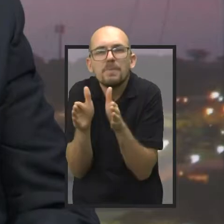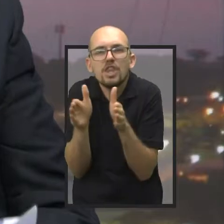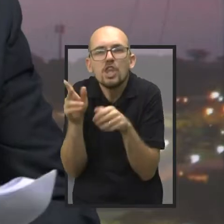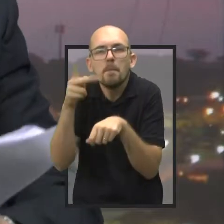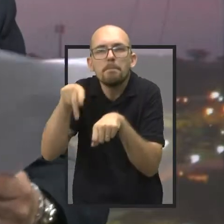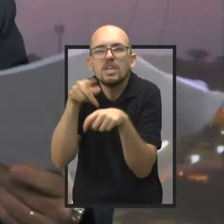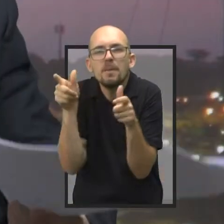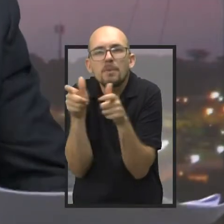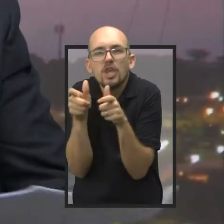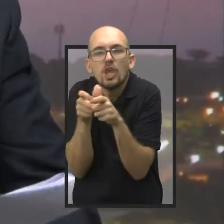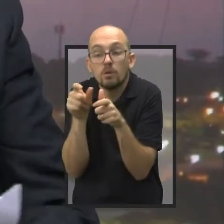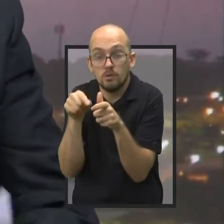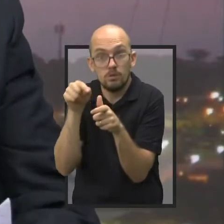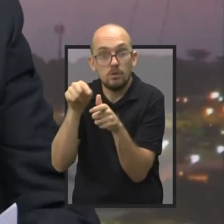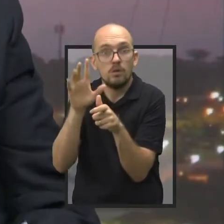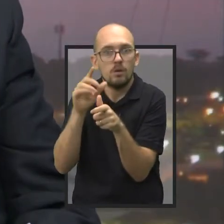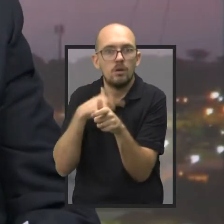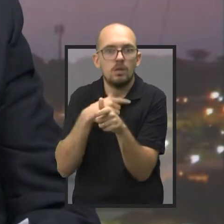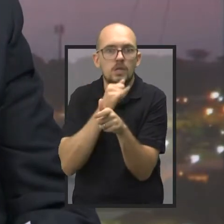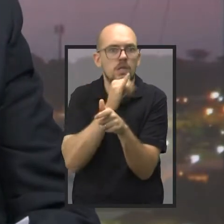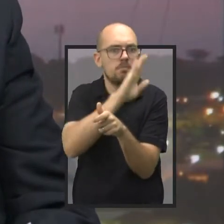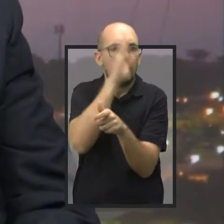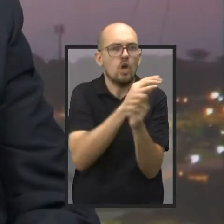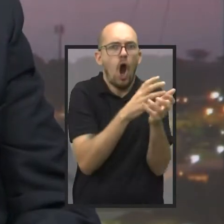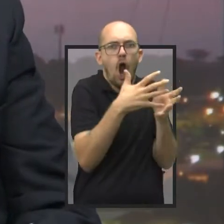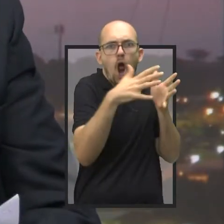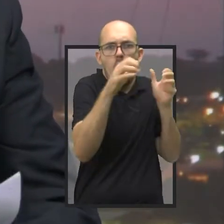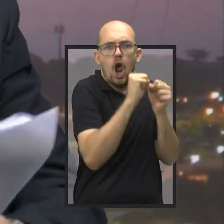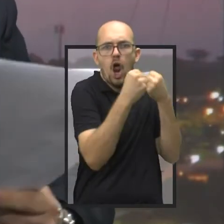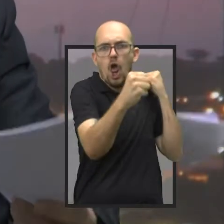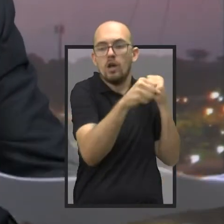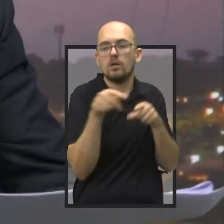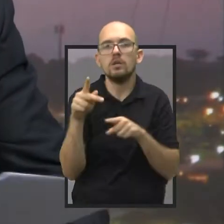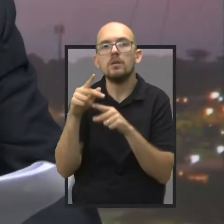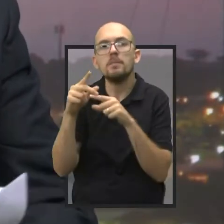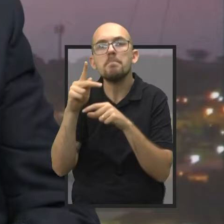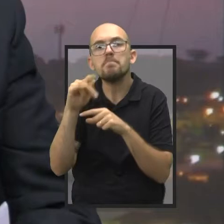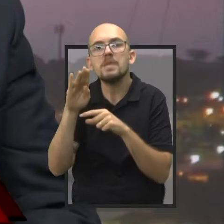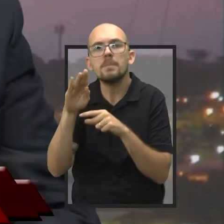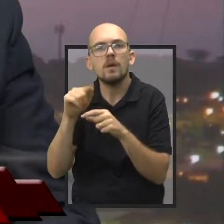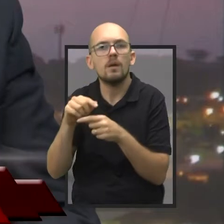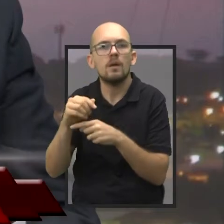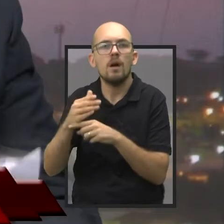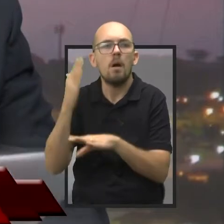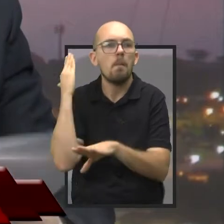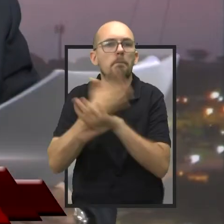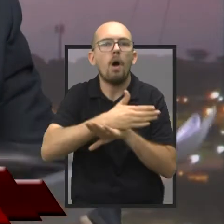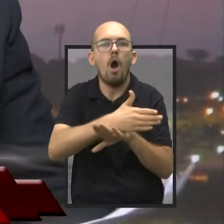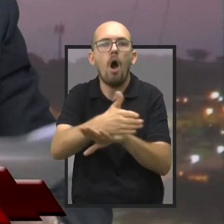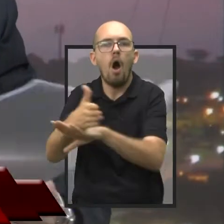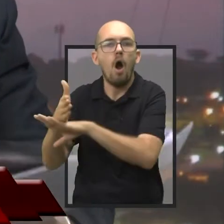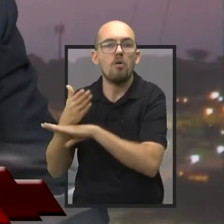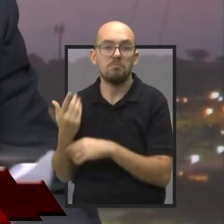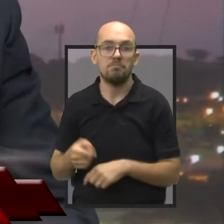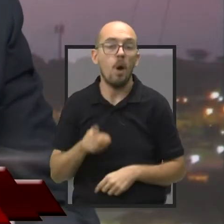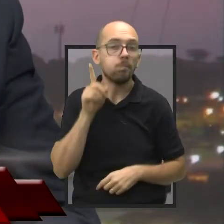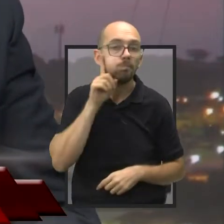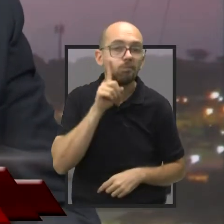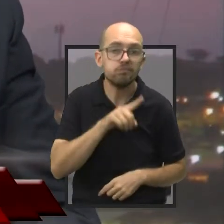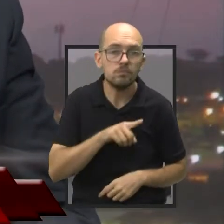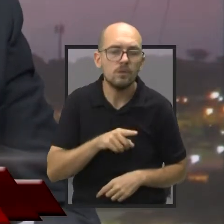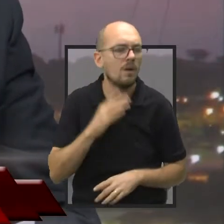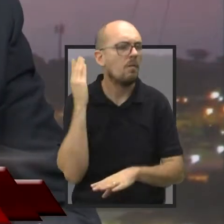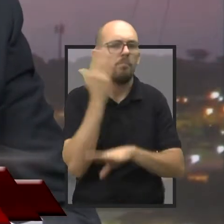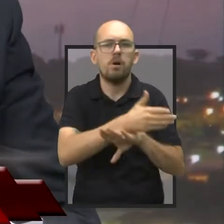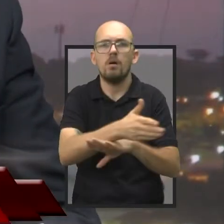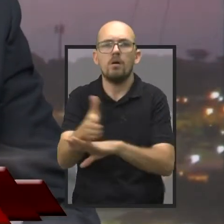com um dos PIBs maiores do planeta, né? Os Estados Unidos também, Inglaterra, França, Alemanha,